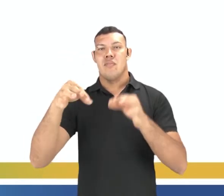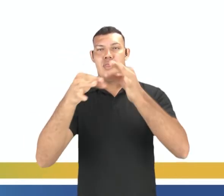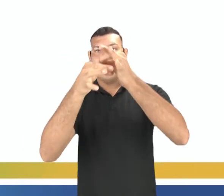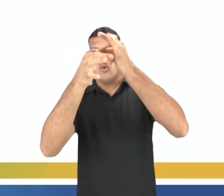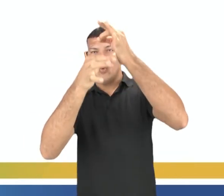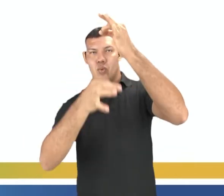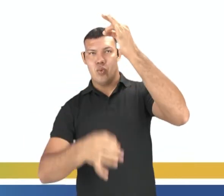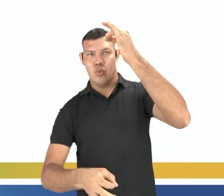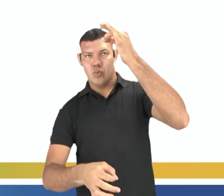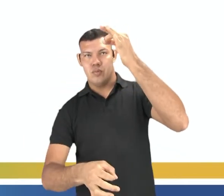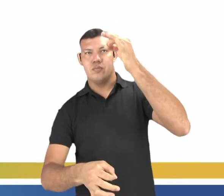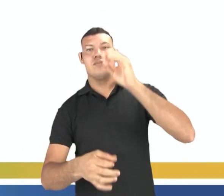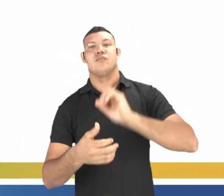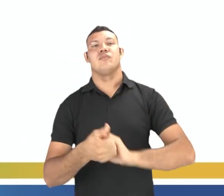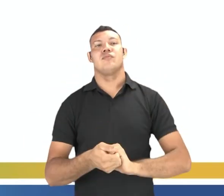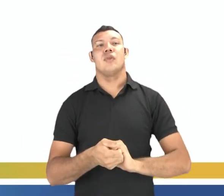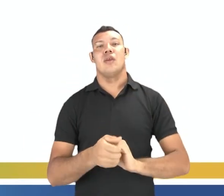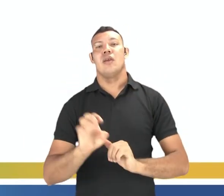e o encefalo.